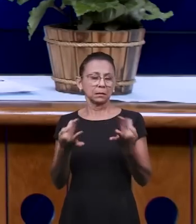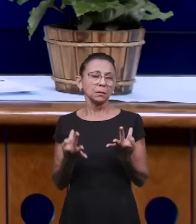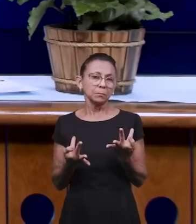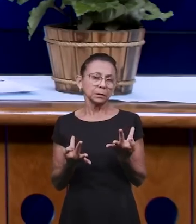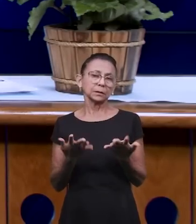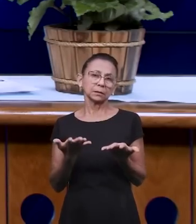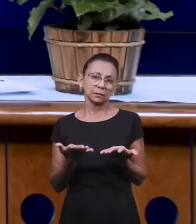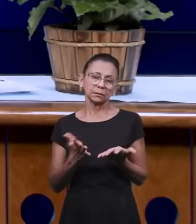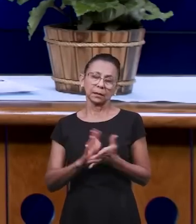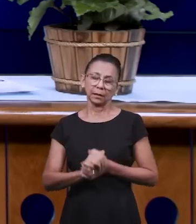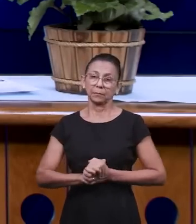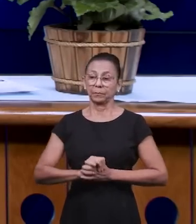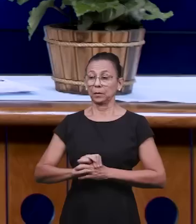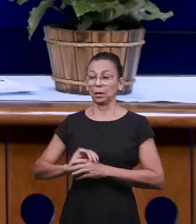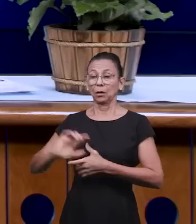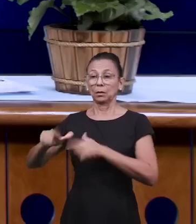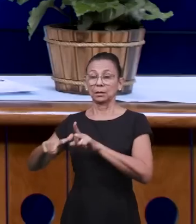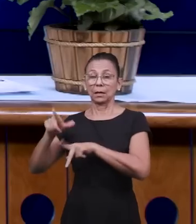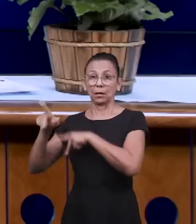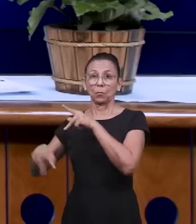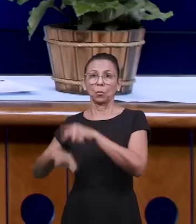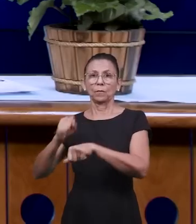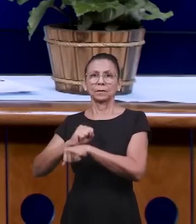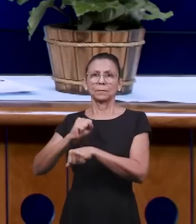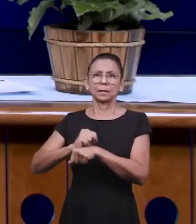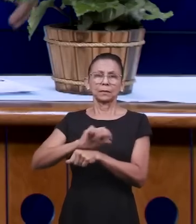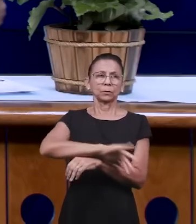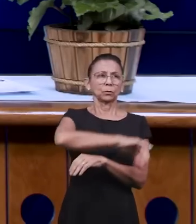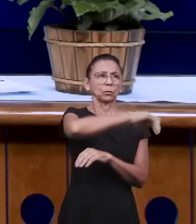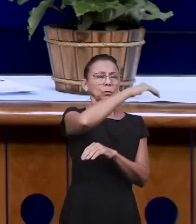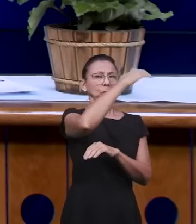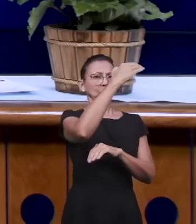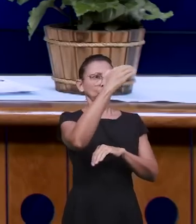Israel esperava ardentemente o Messias.